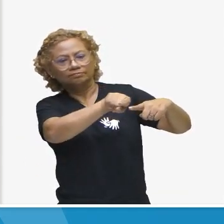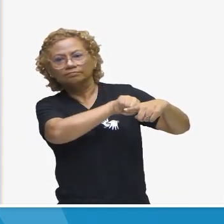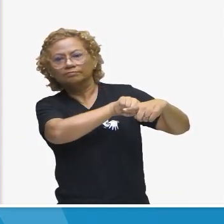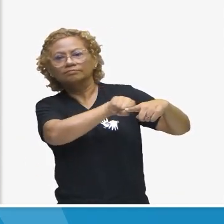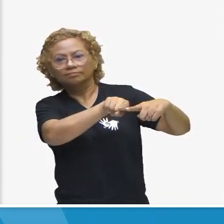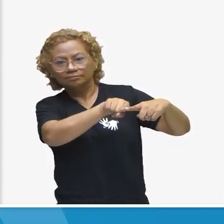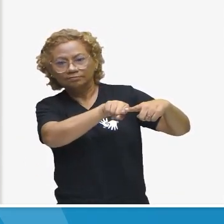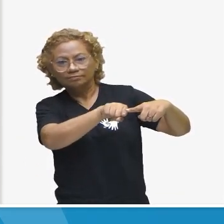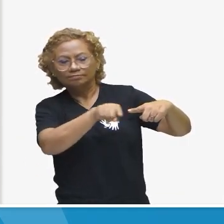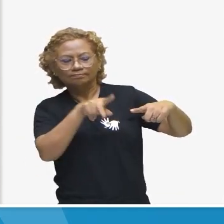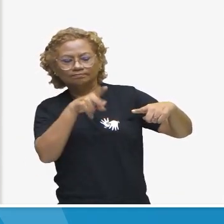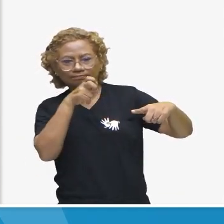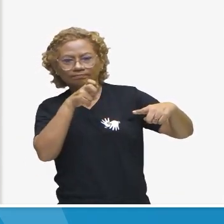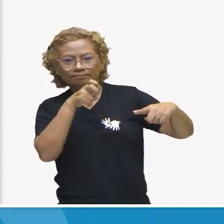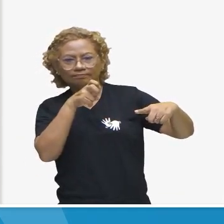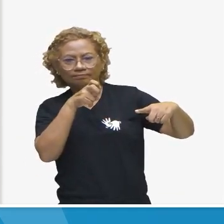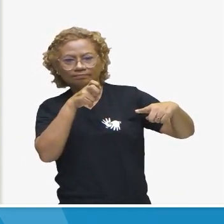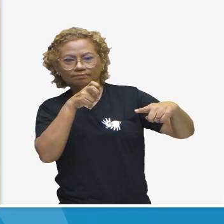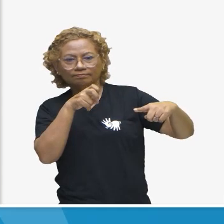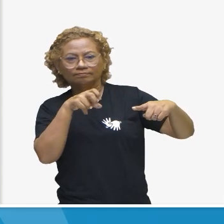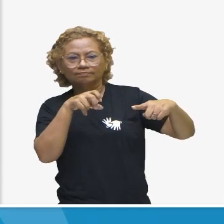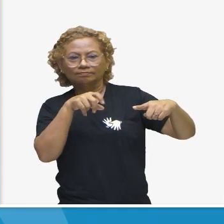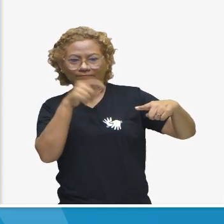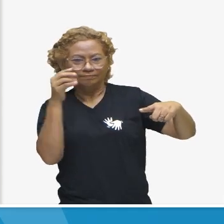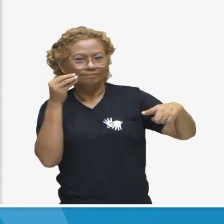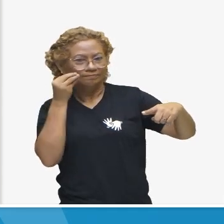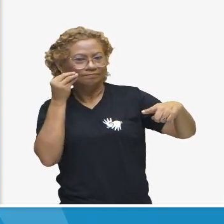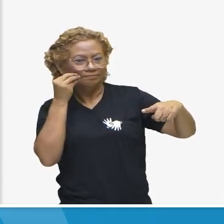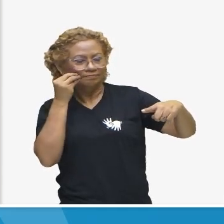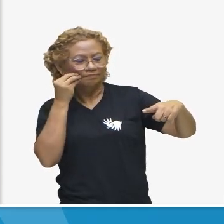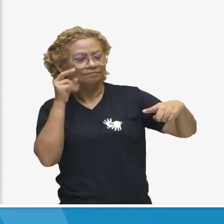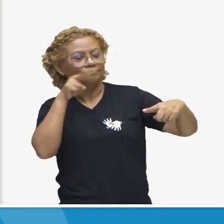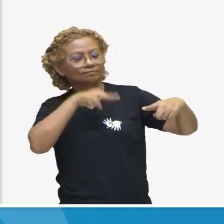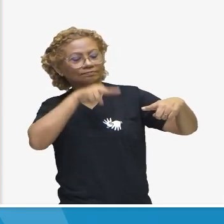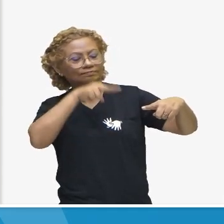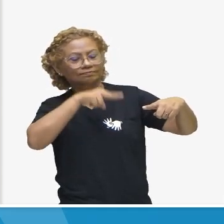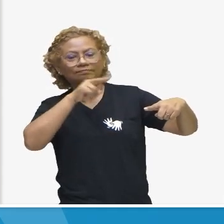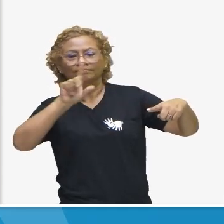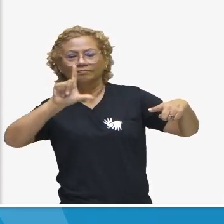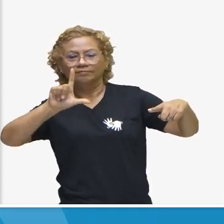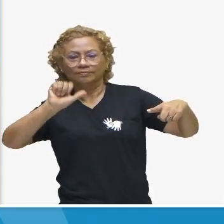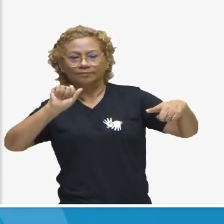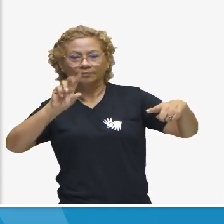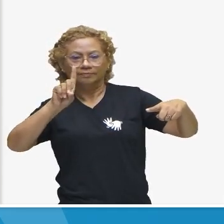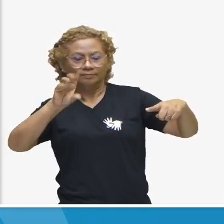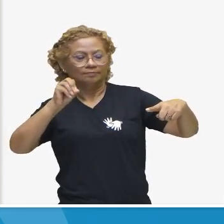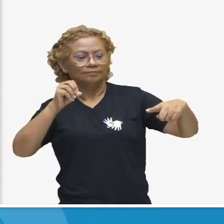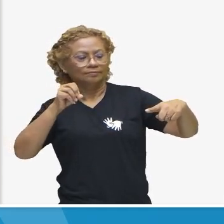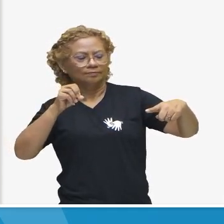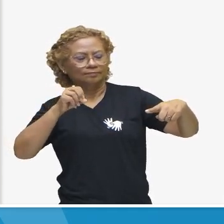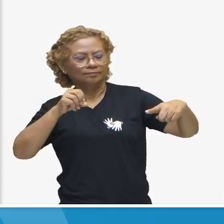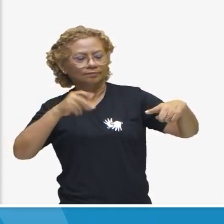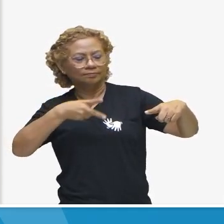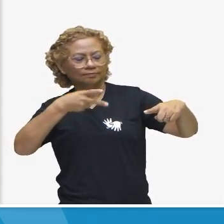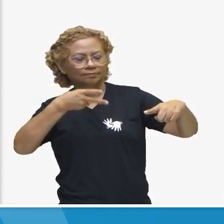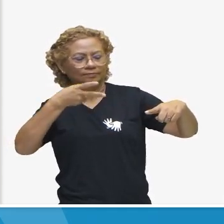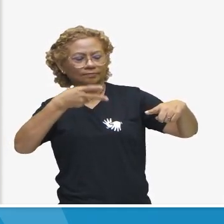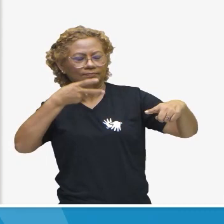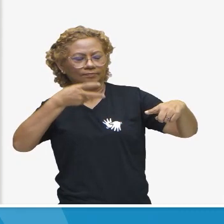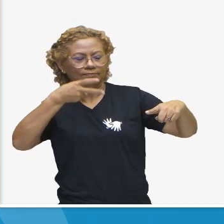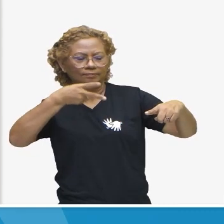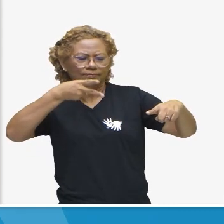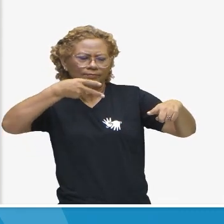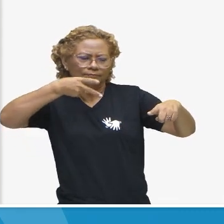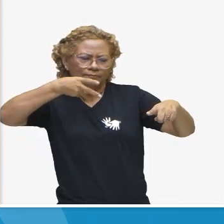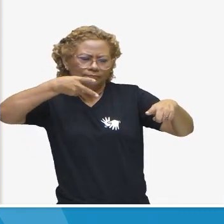projeção ortogonal, de novo, eu preciso olhar essa imagem de diferentes perspectivas,